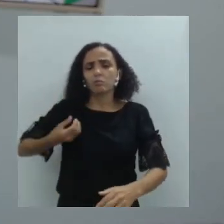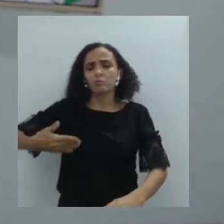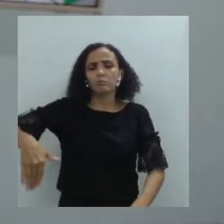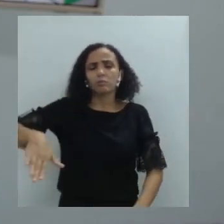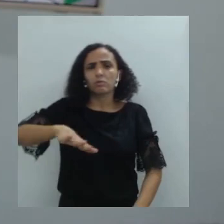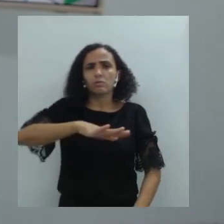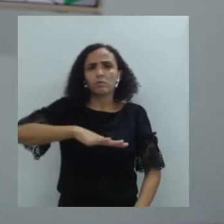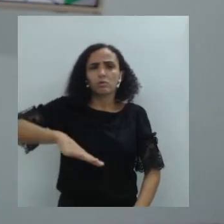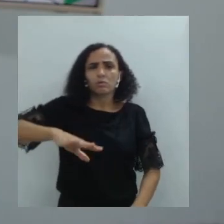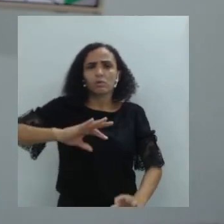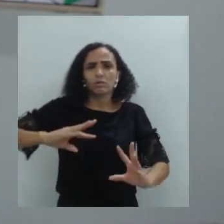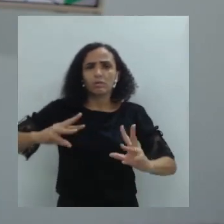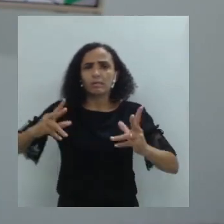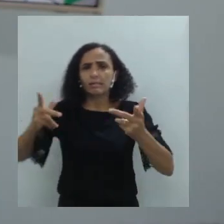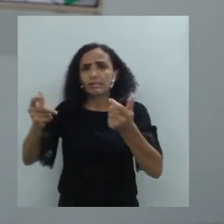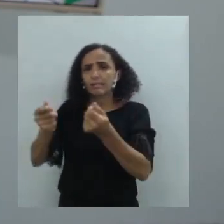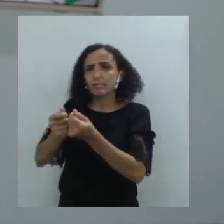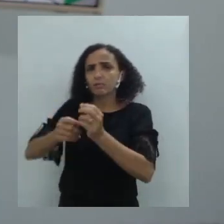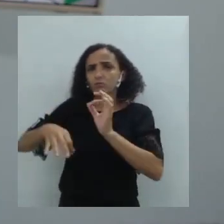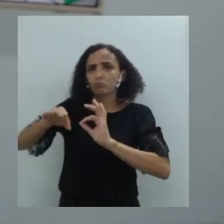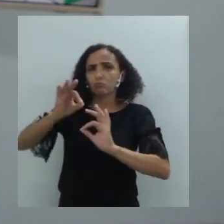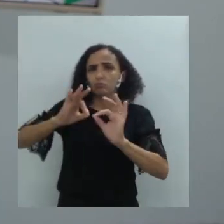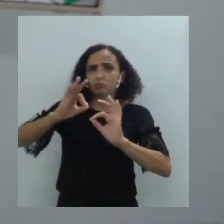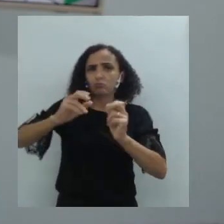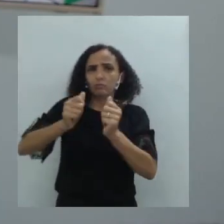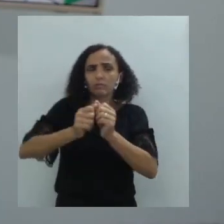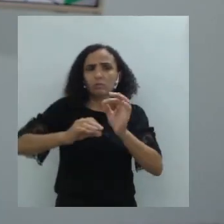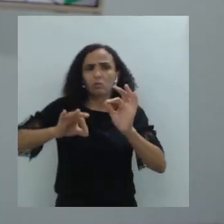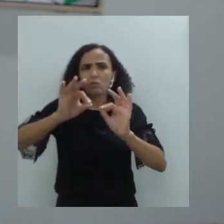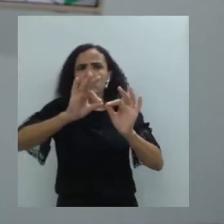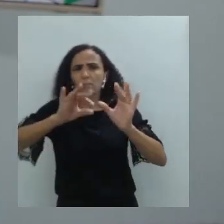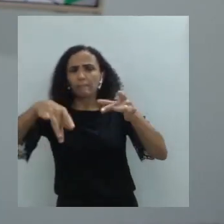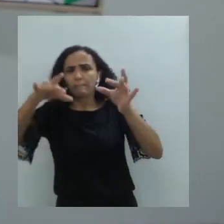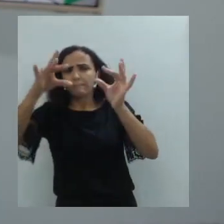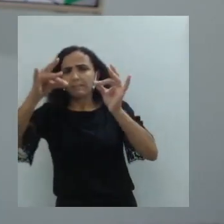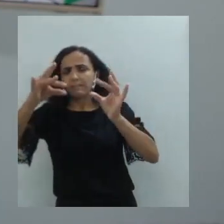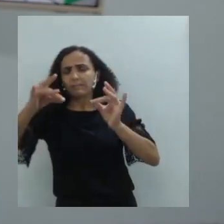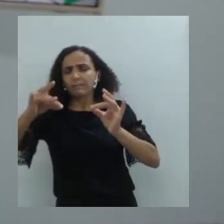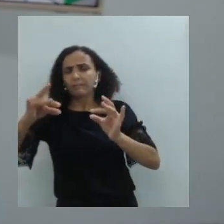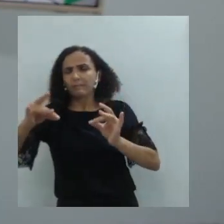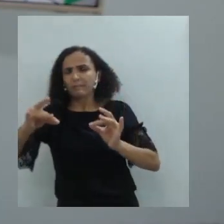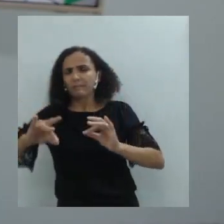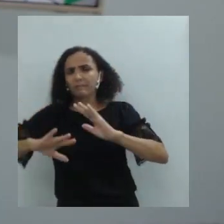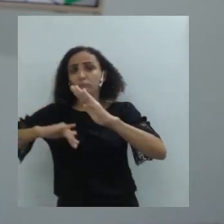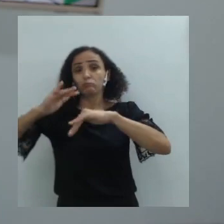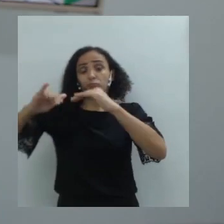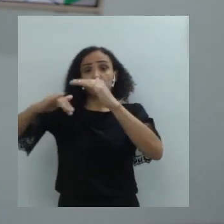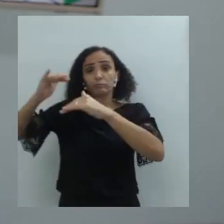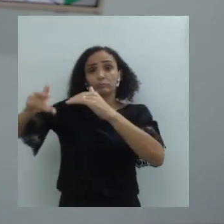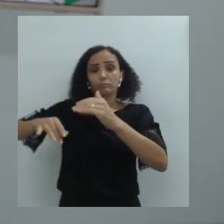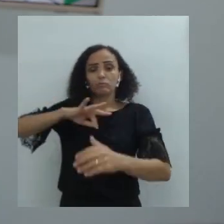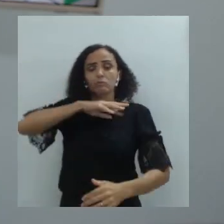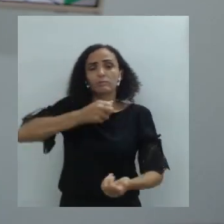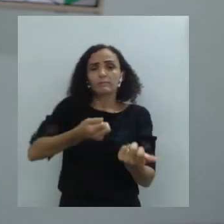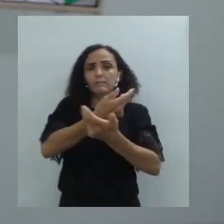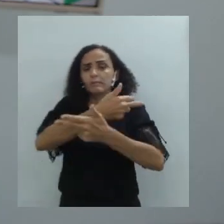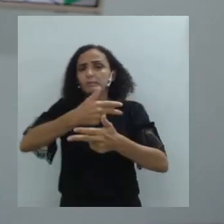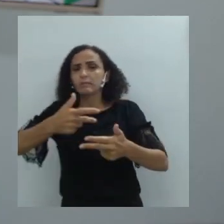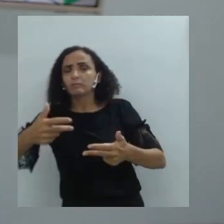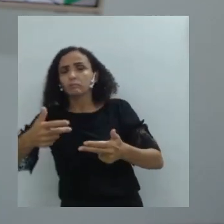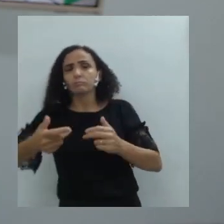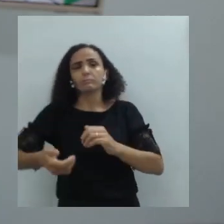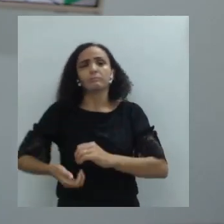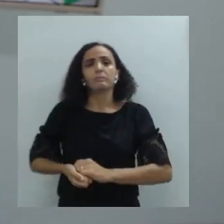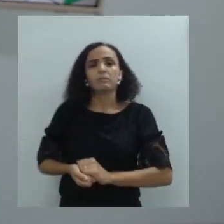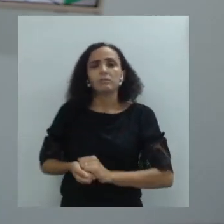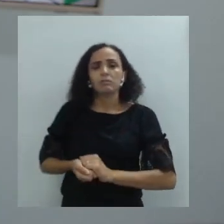ecossistema, onde eles vão ter no seu habitat, onde eles moram, onde eles se desenvolvem como animais, como predadores,